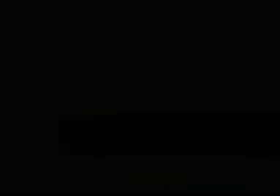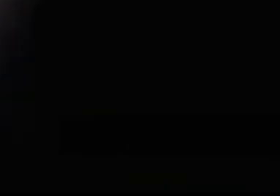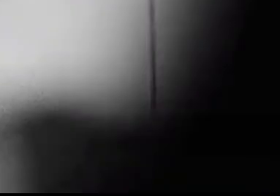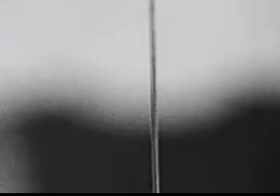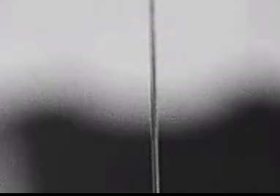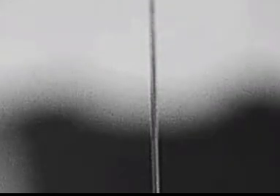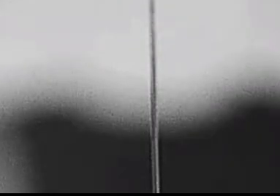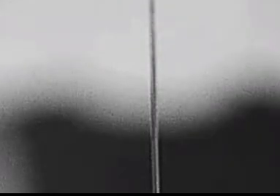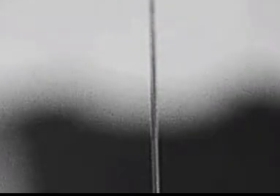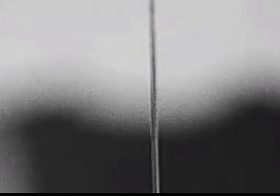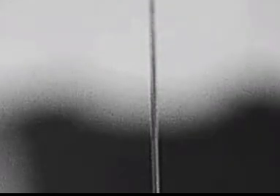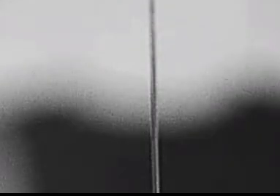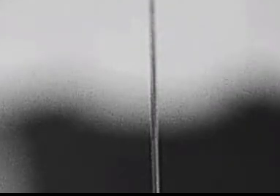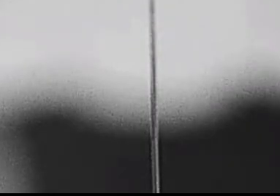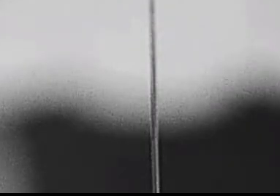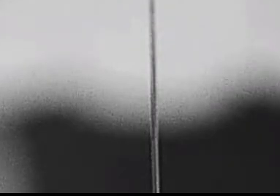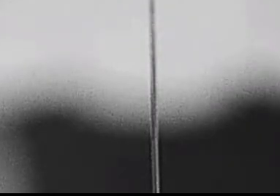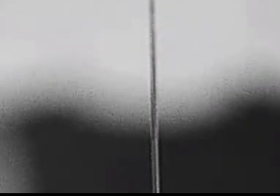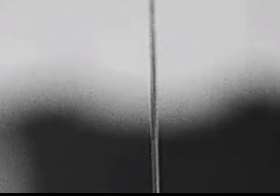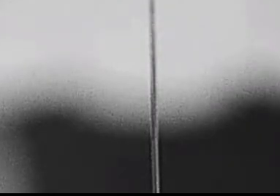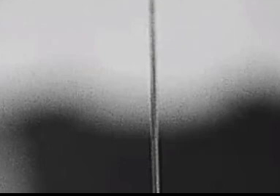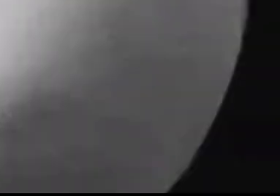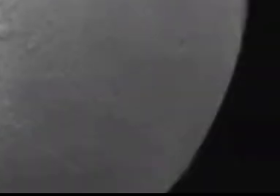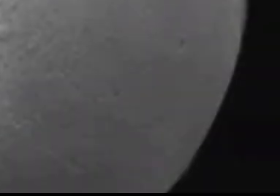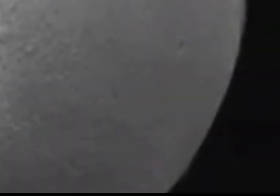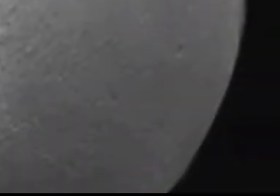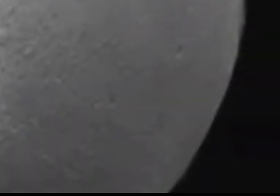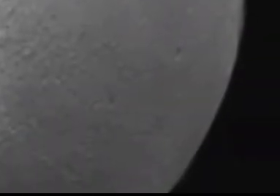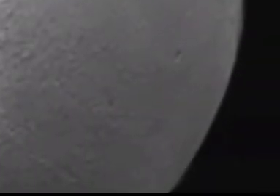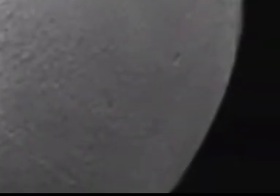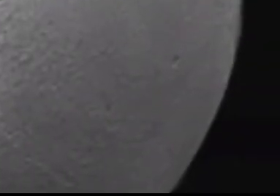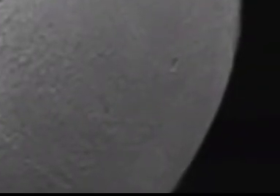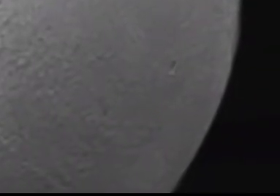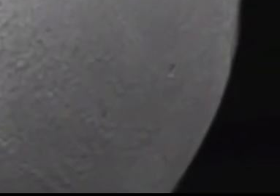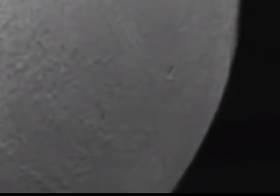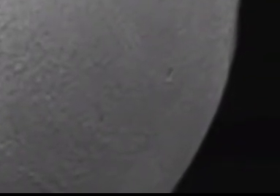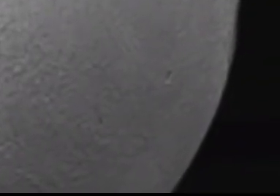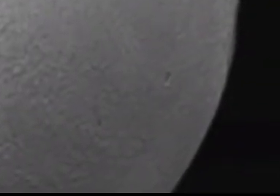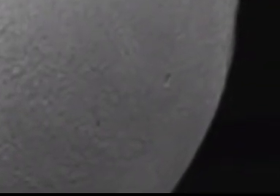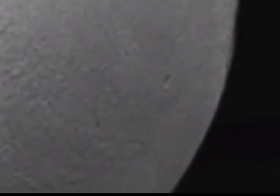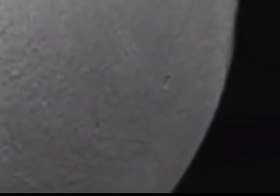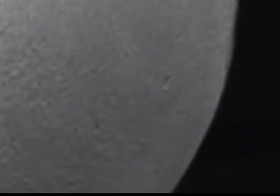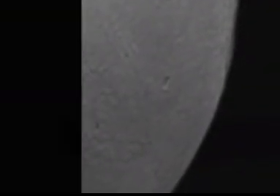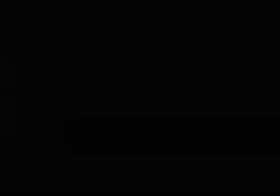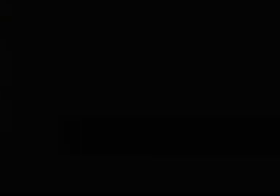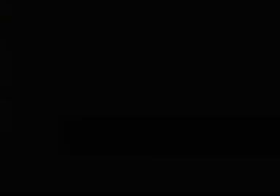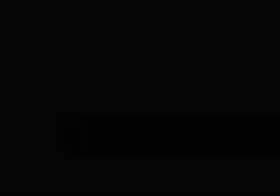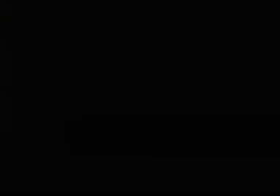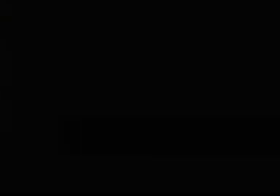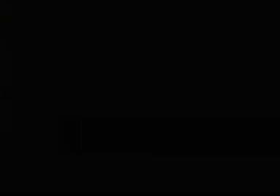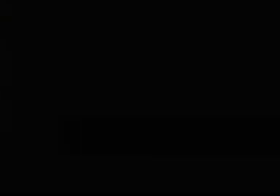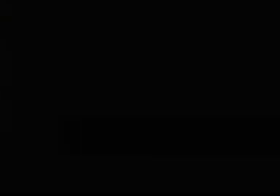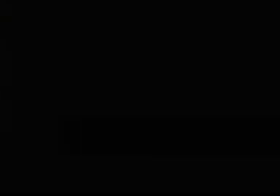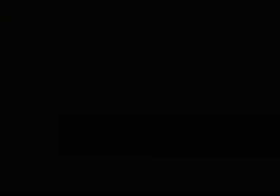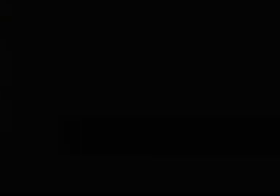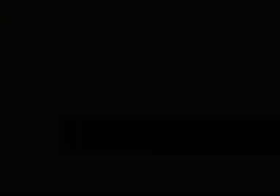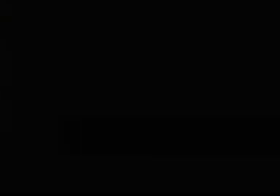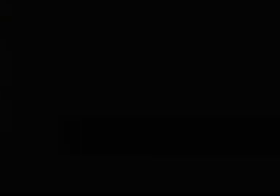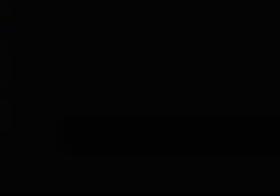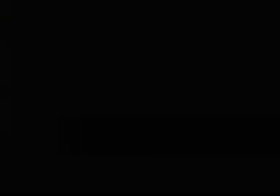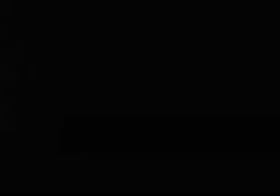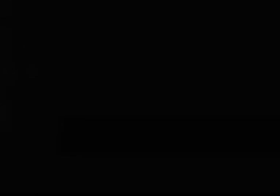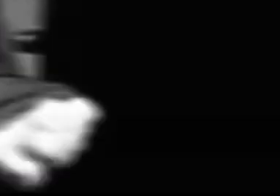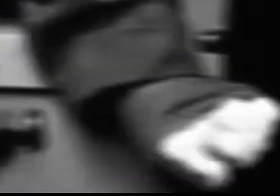atenção plástica e o cuidado técnico na construção de bonecos e espetáculos Aliados ao interesse pela cultura